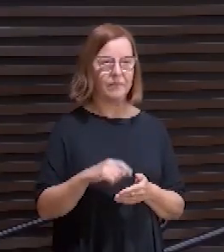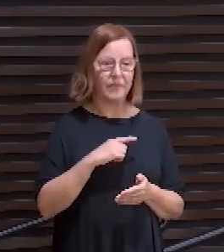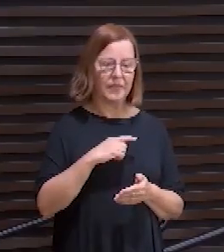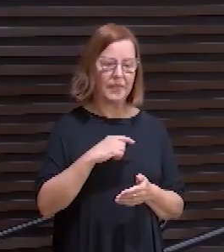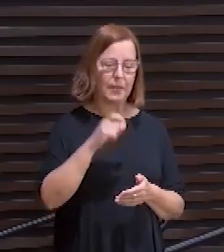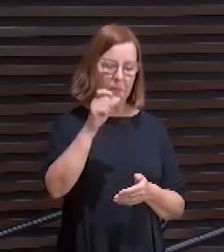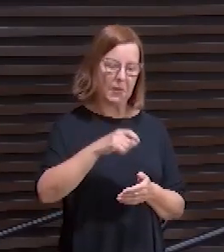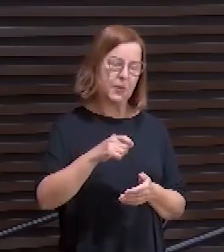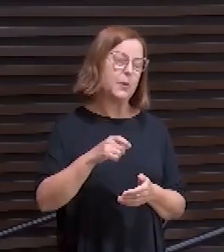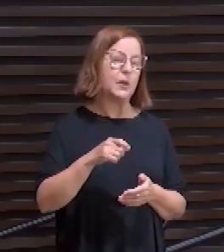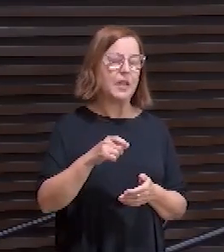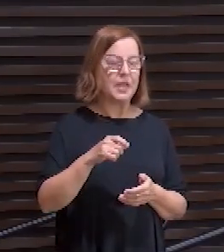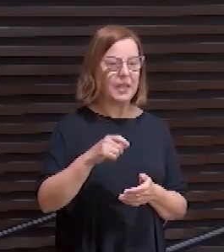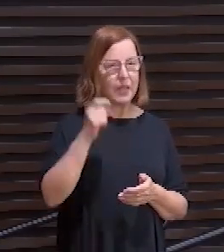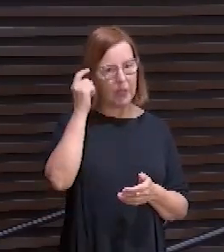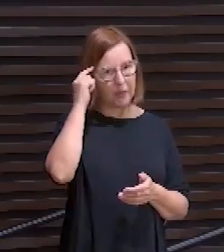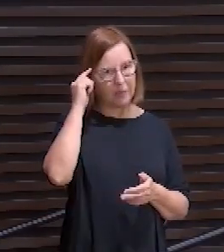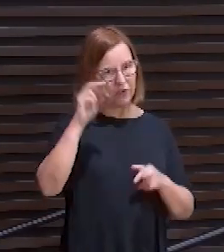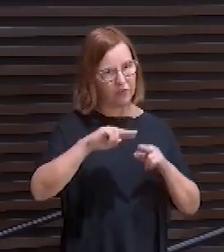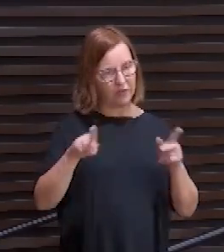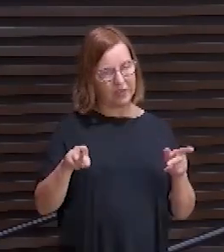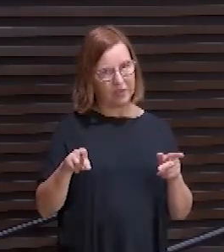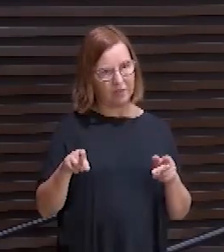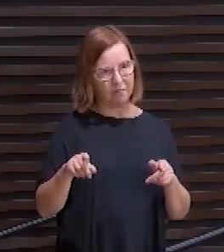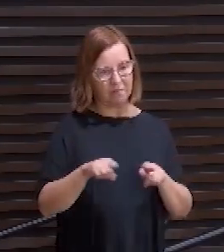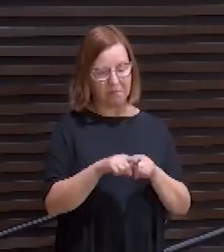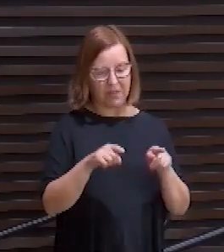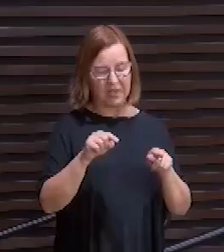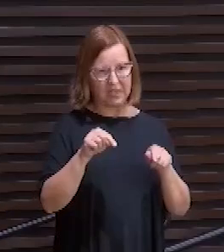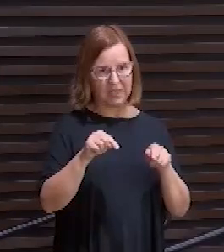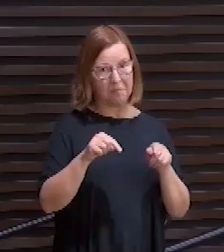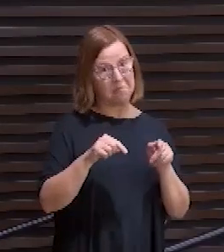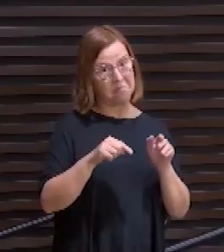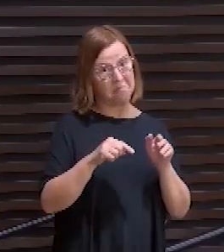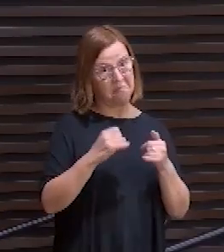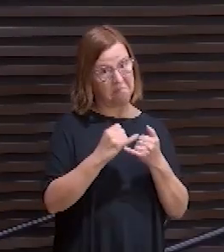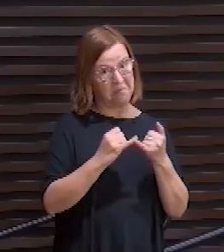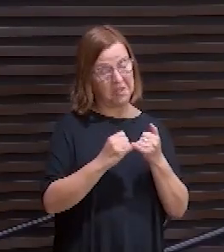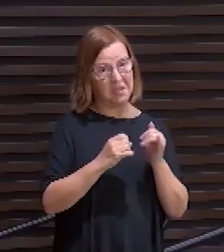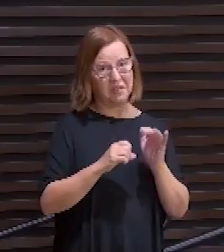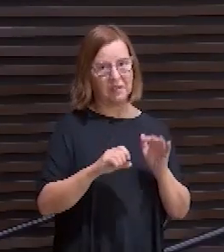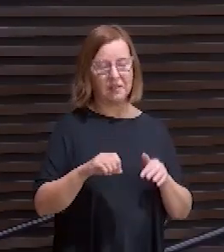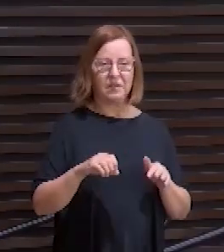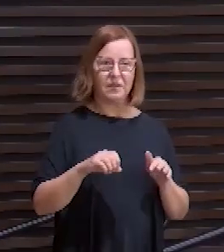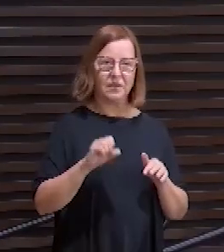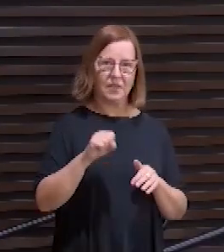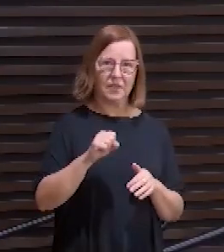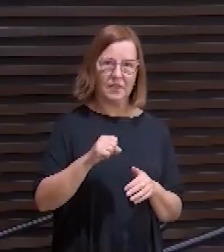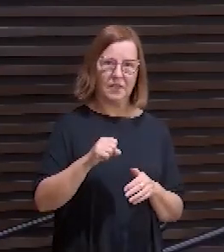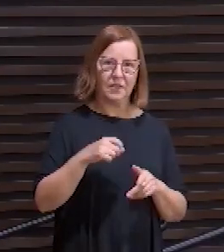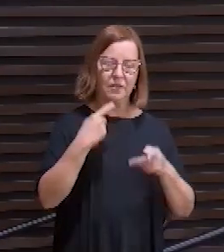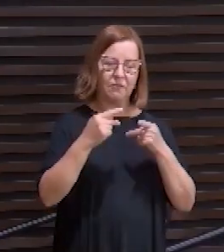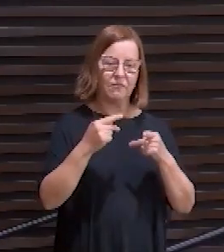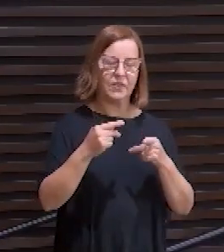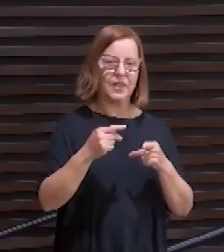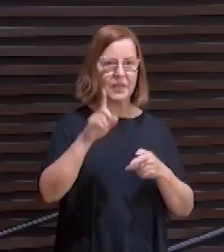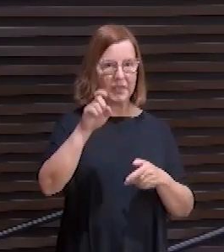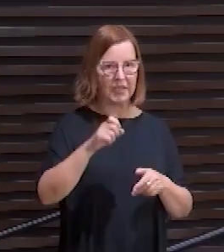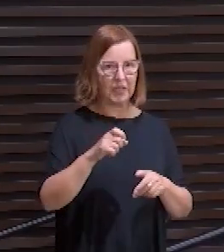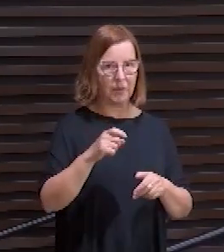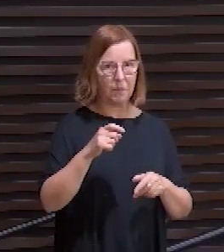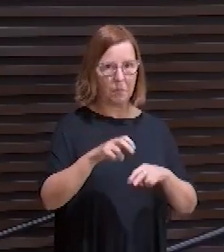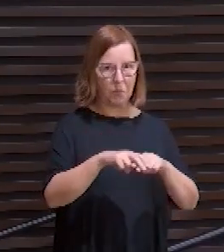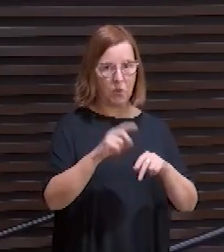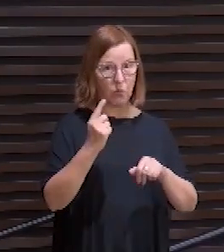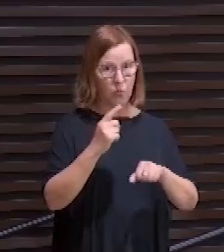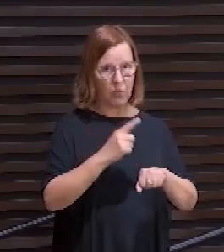Mas aqui me parece muito evidente. E ele diz que será por um tempo, 2 tempos e metade de um tempo. Um tempo, 1 ano, 2